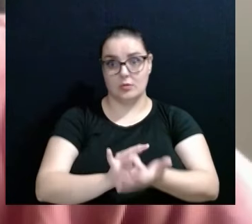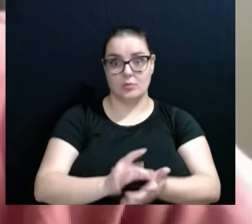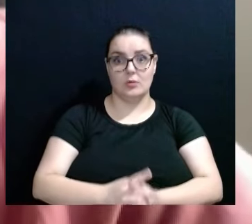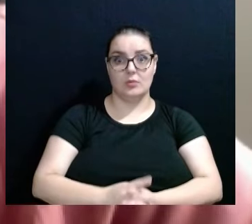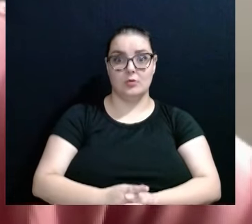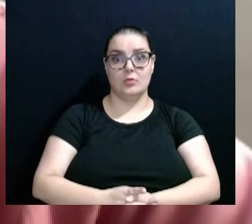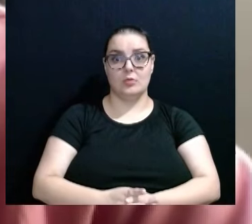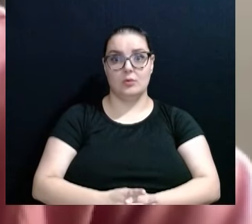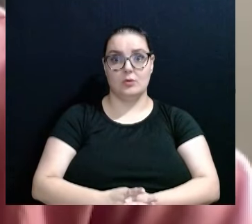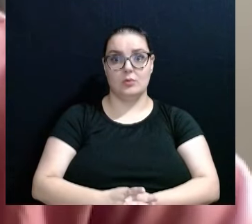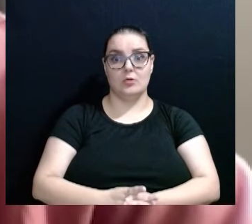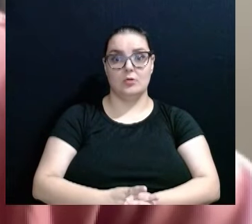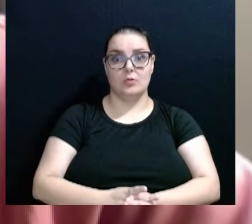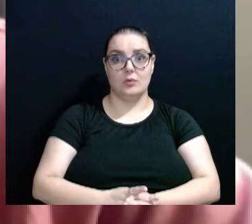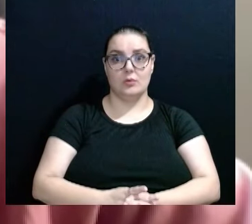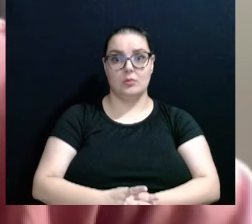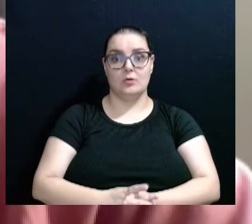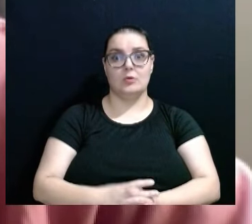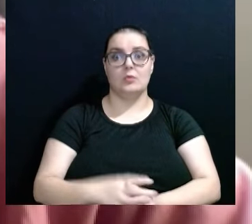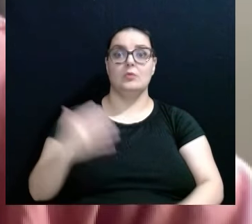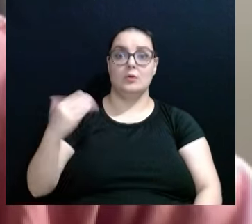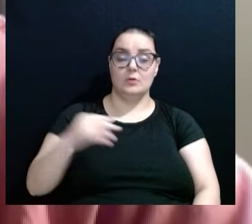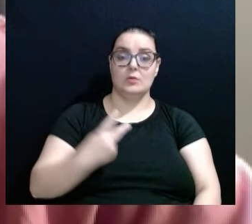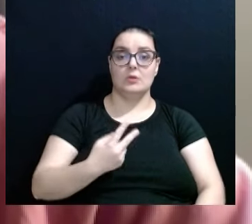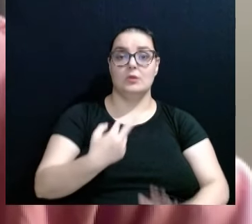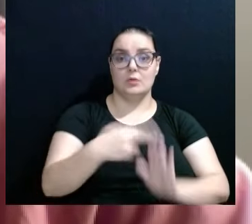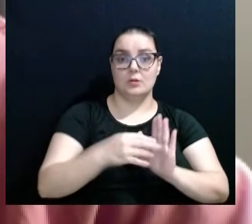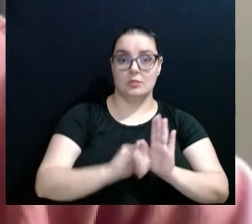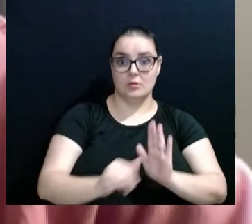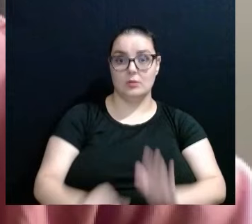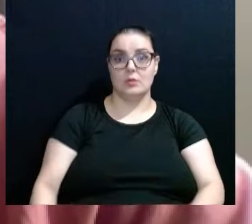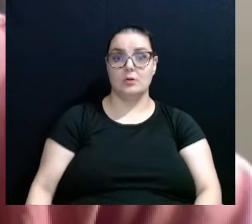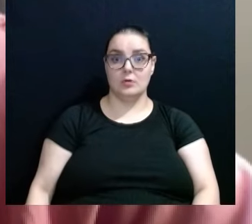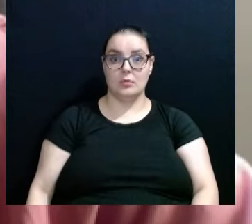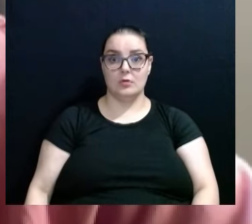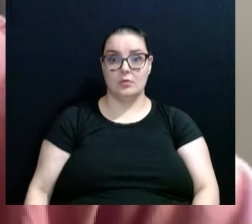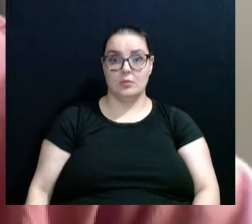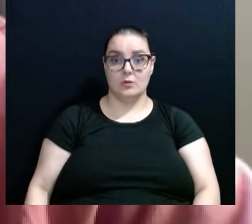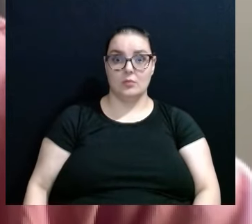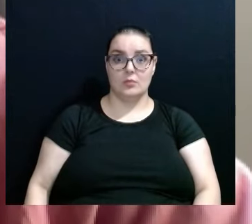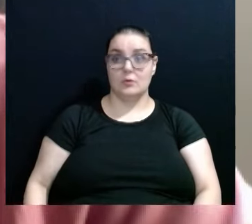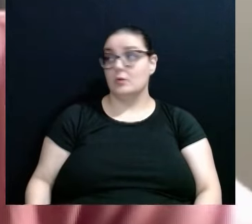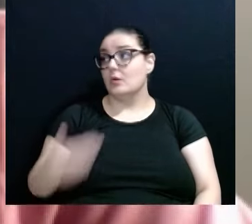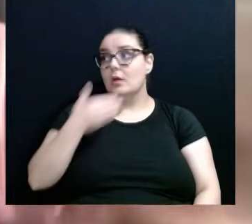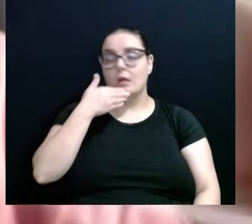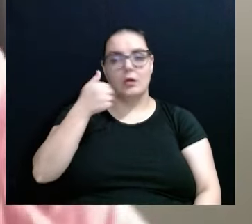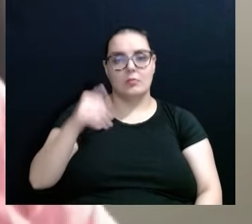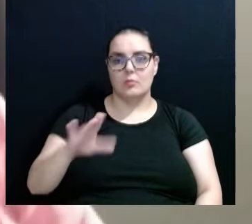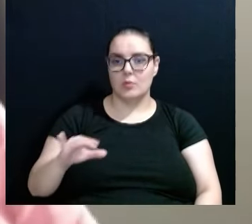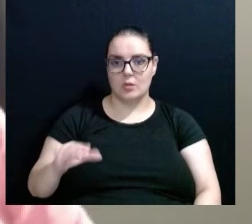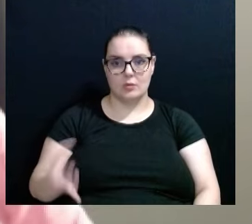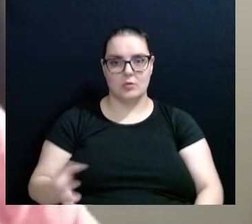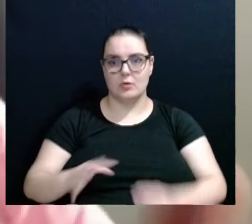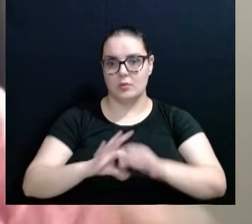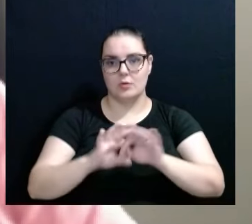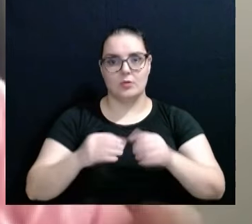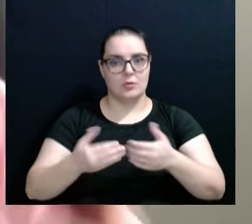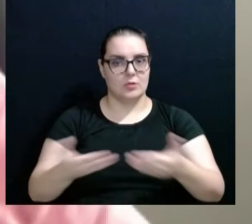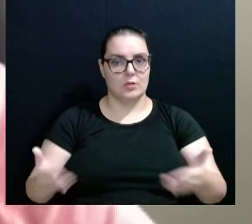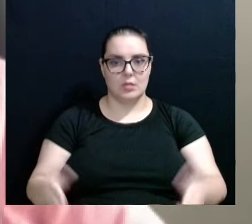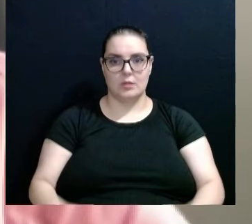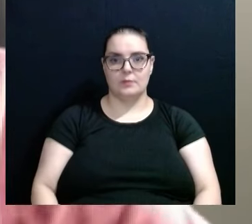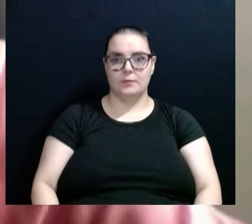2028, na verdade. Vai Tá ser bem. publicado esse relatório, que assim, é a melhor